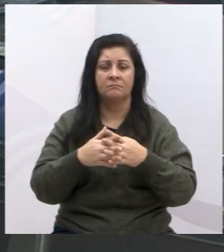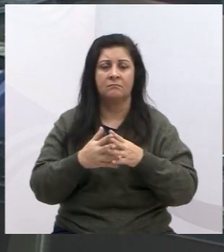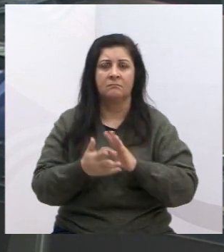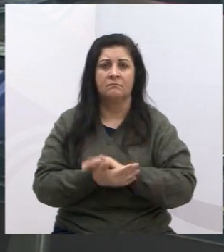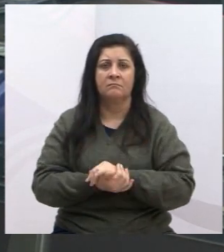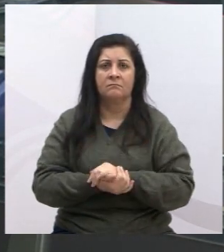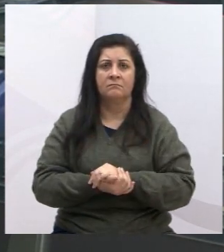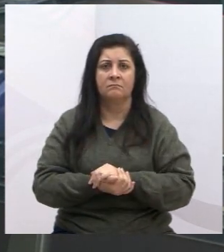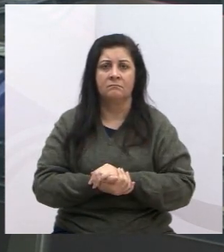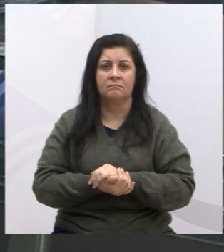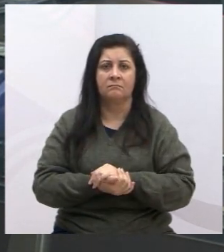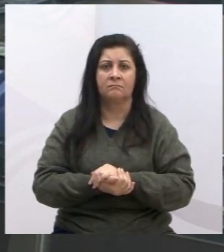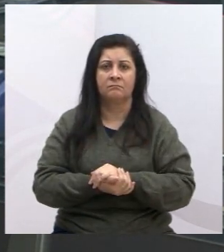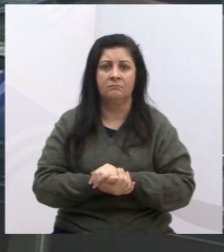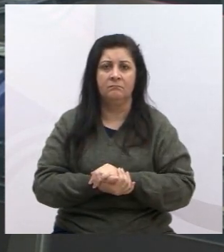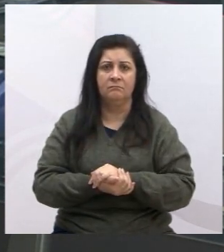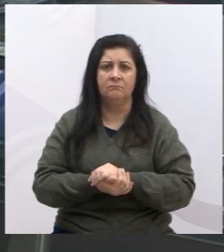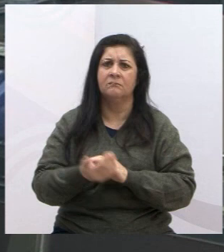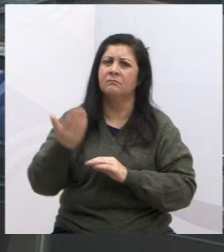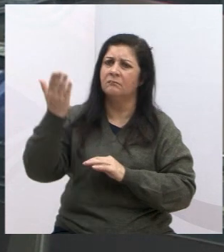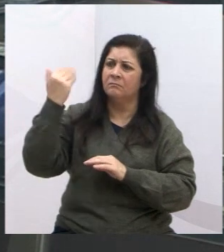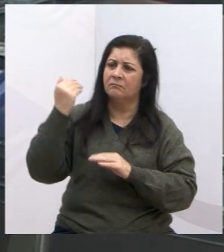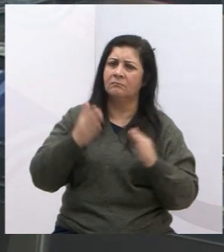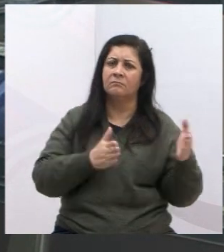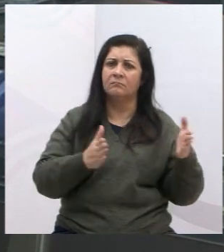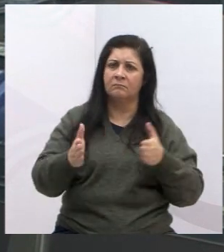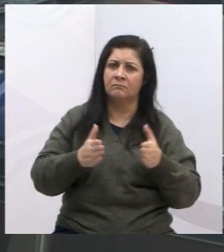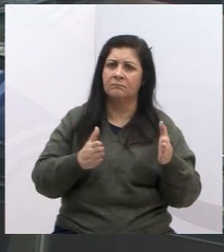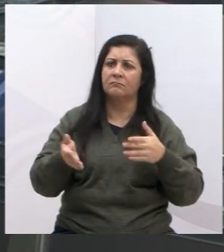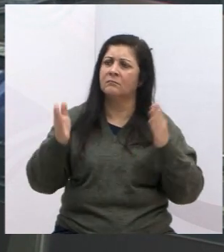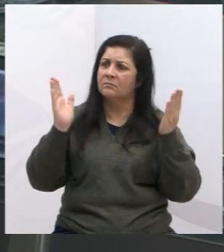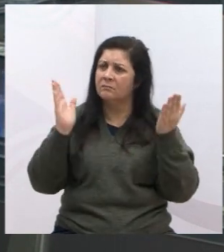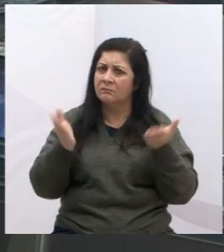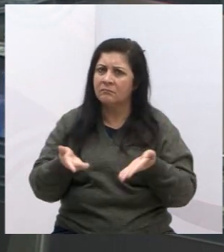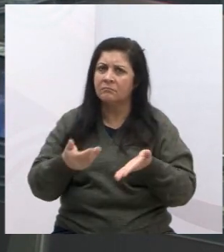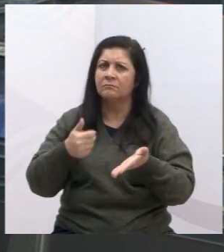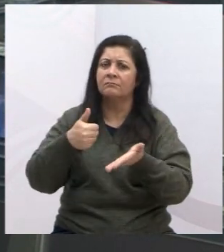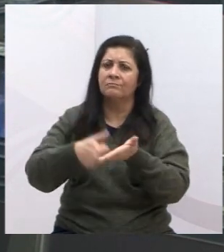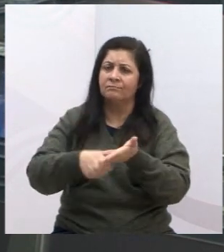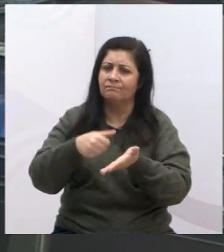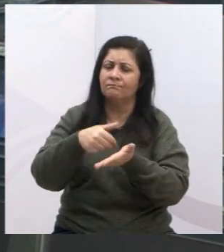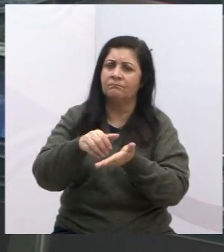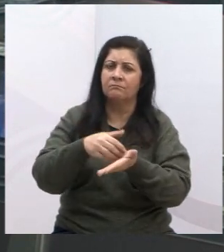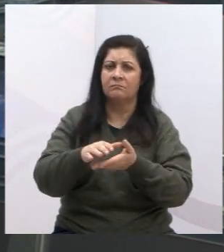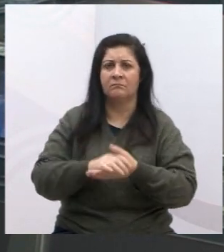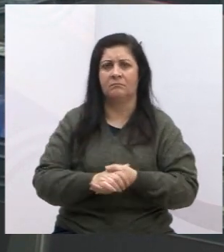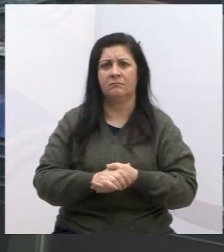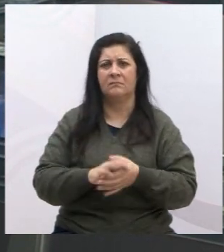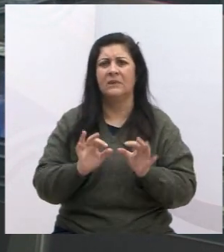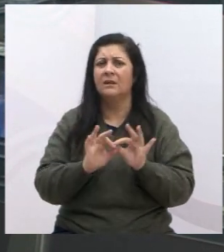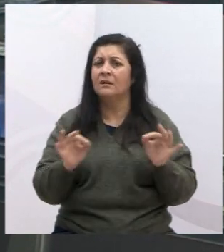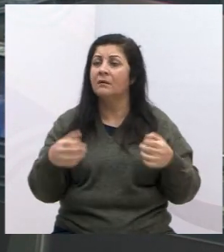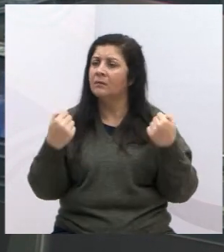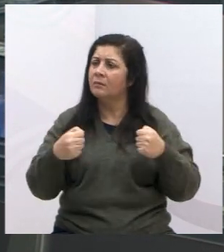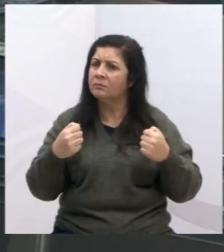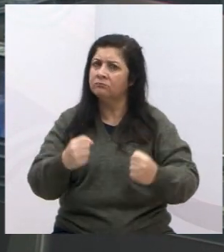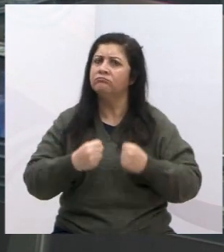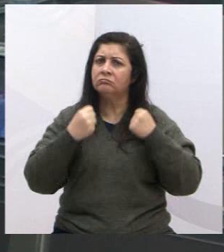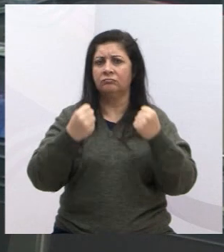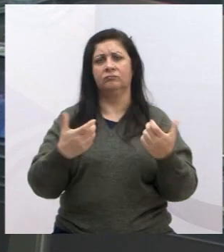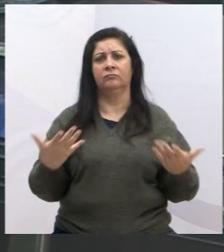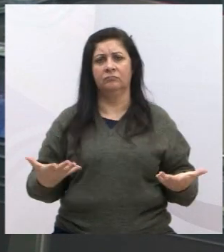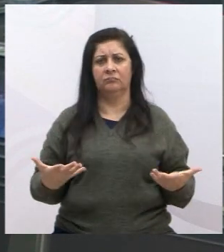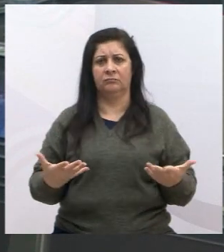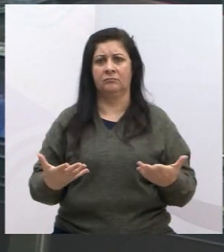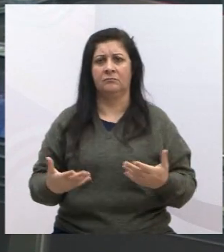mesmo citou que vem do outro mandato. É algo simples, mas tem que ter boa vontade. Tem que colocar os técnicos